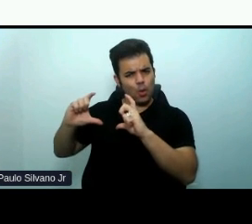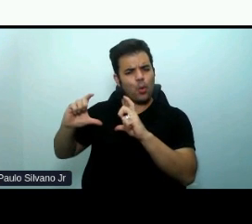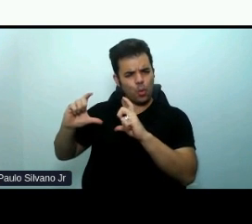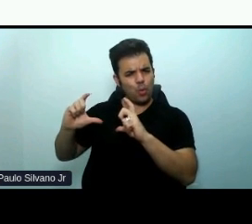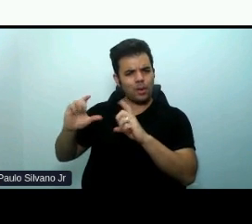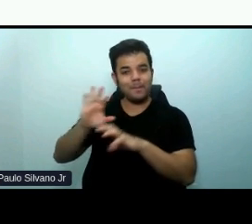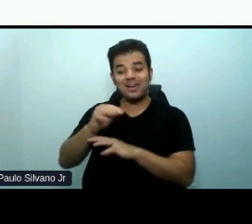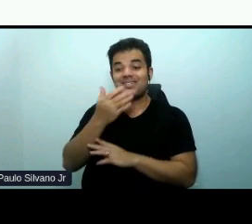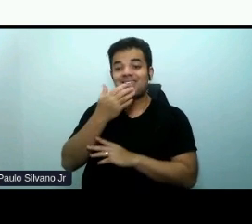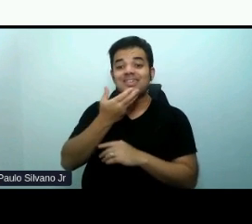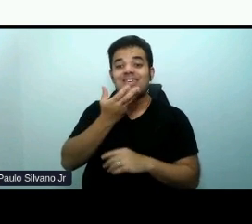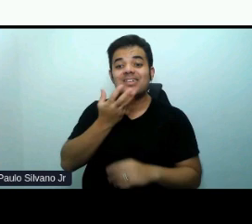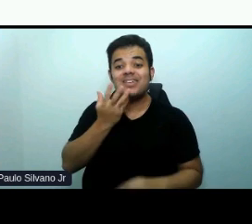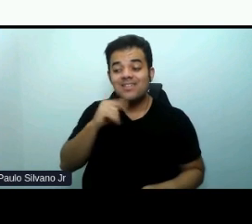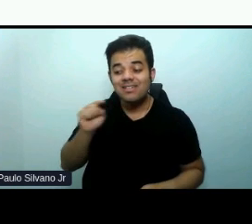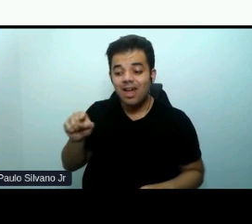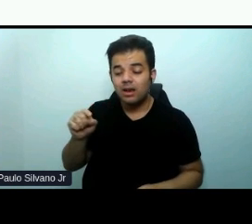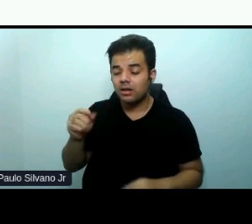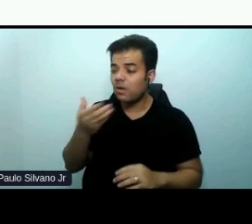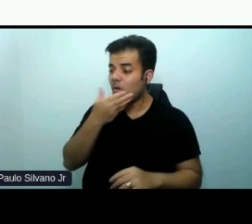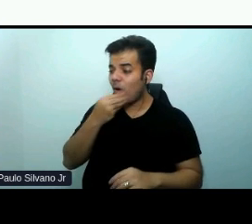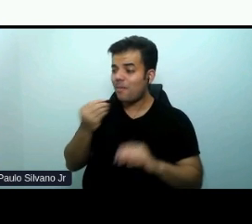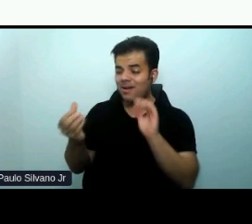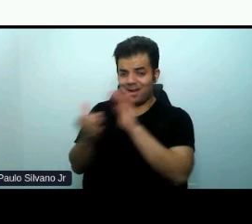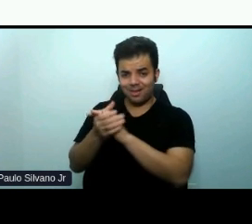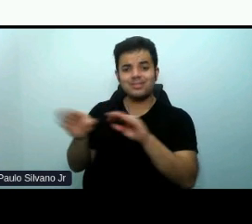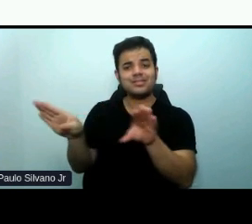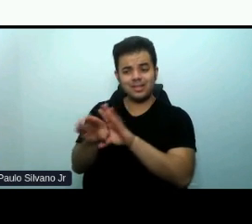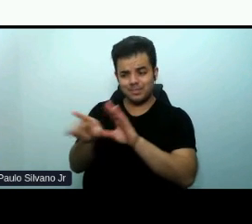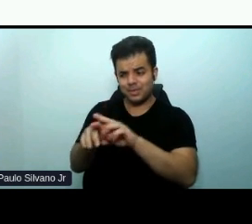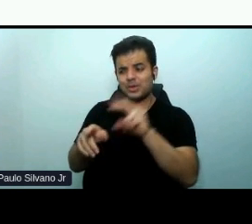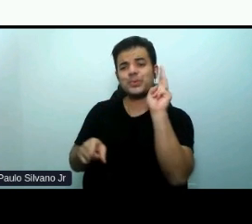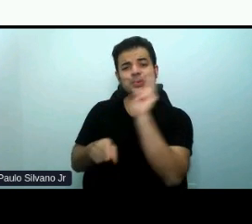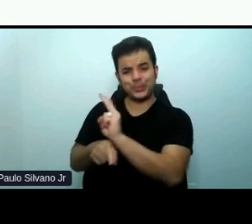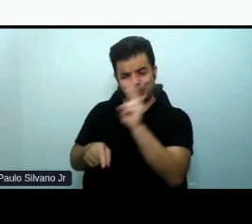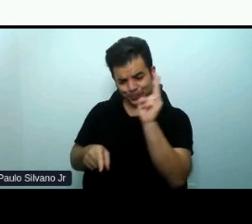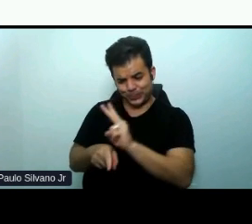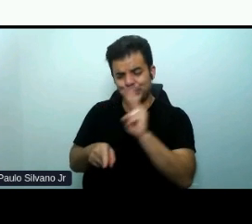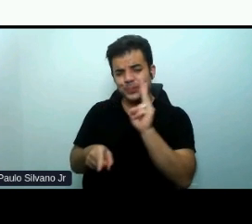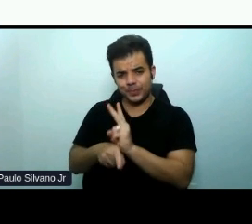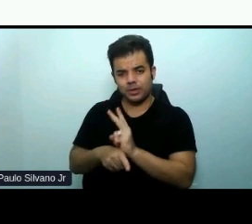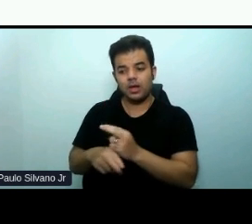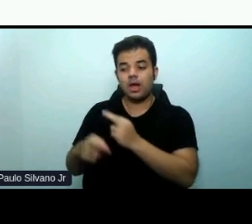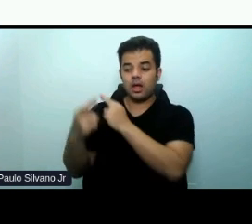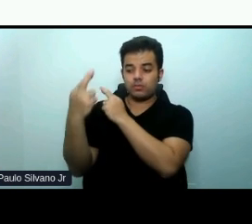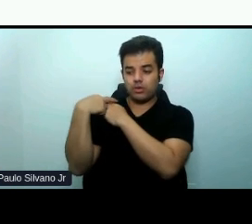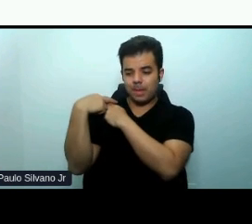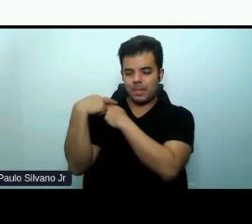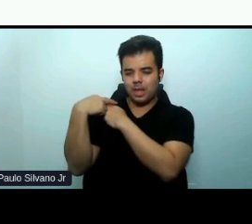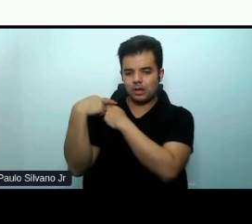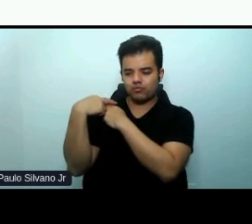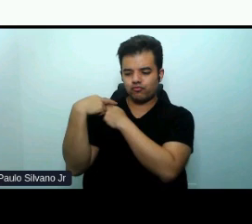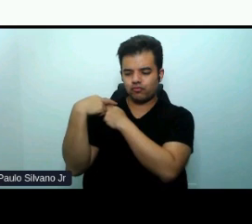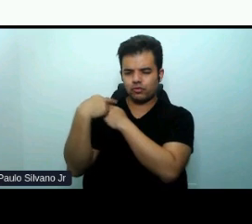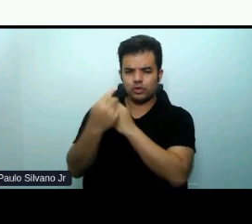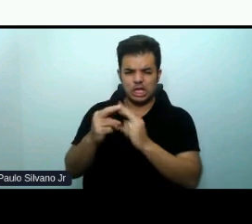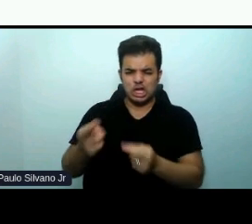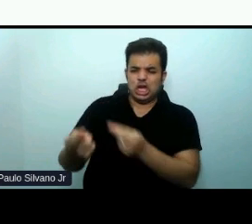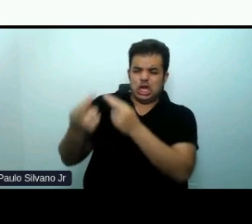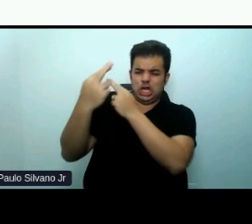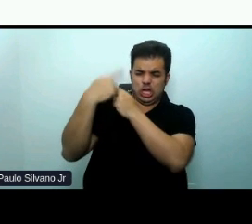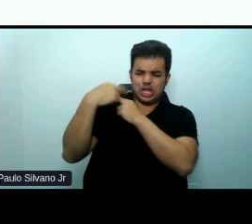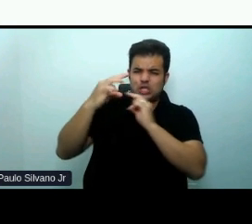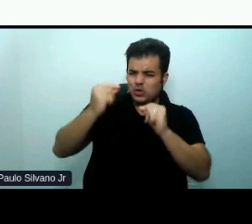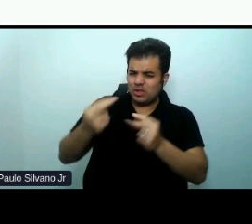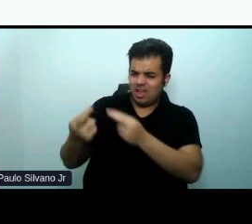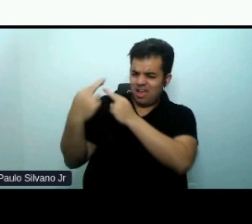filha do casal da mesma forma. Então, as responsabilidades elas devem ser divididas de forma mais igualitária.